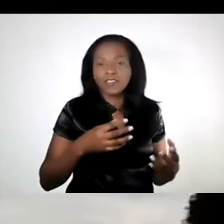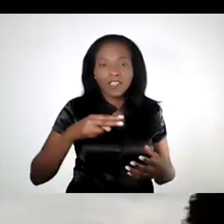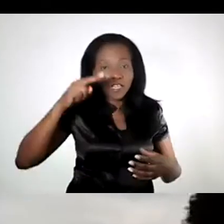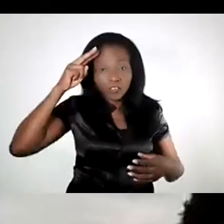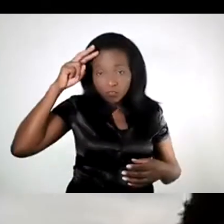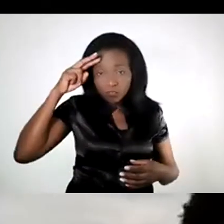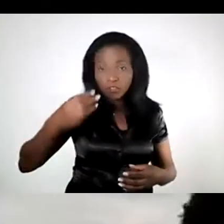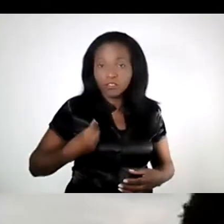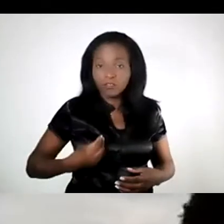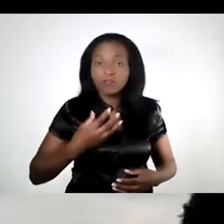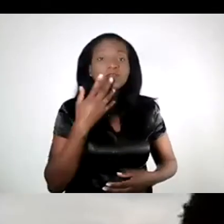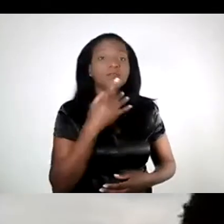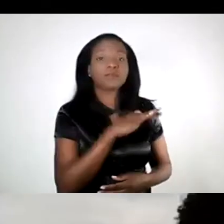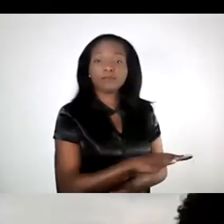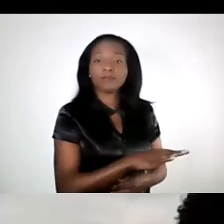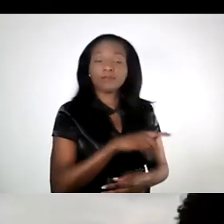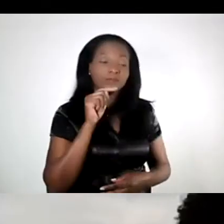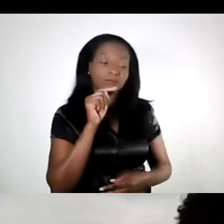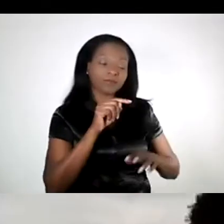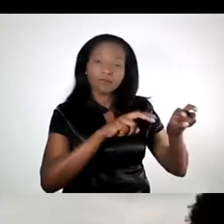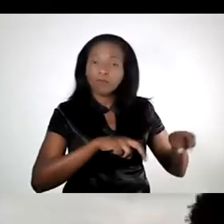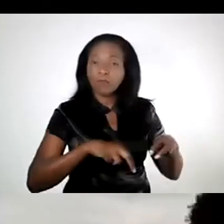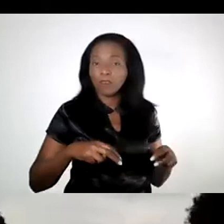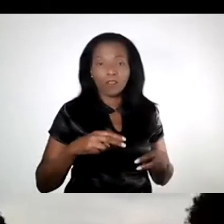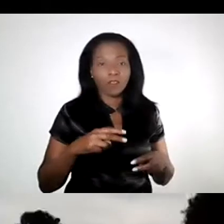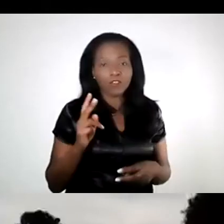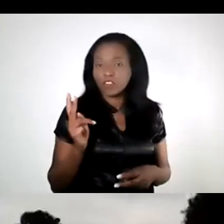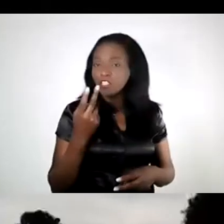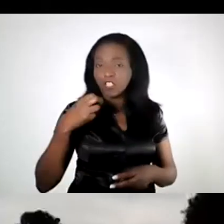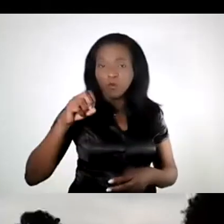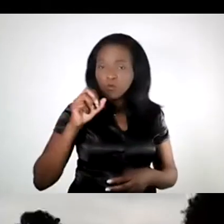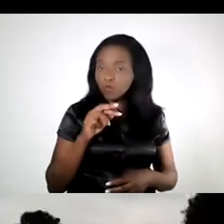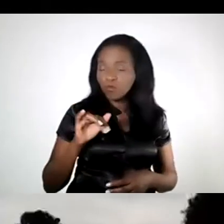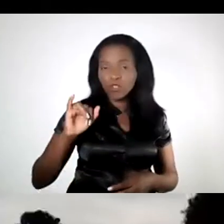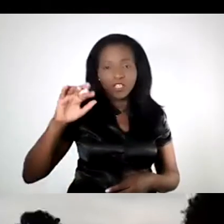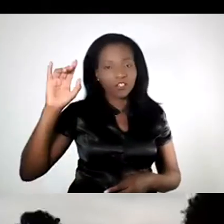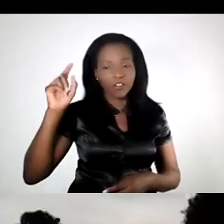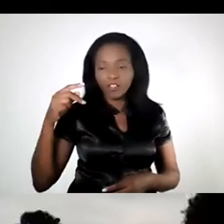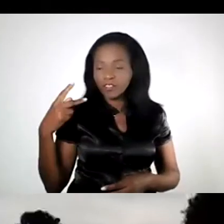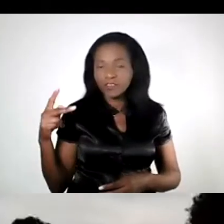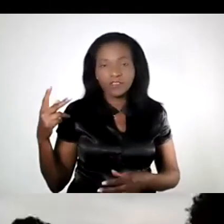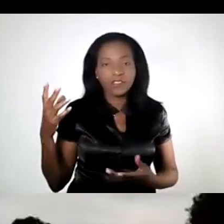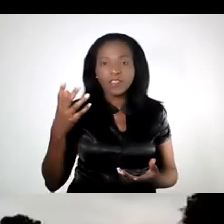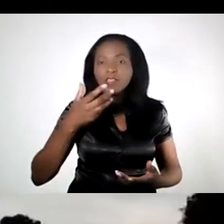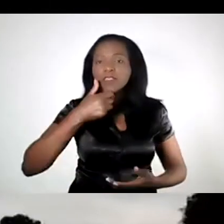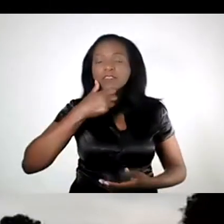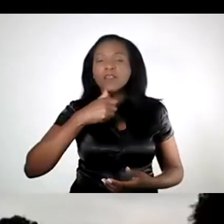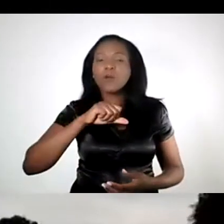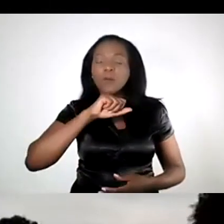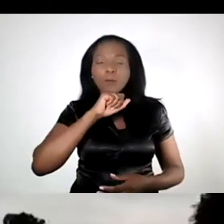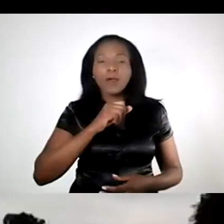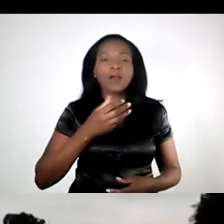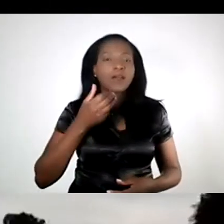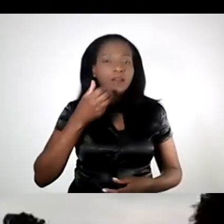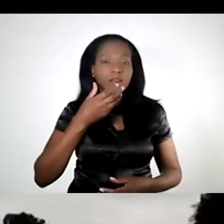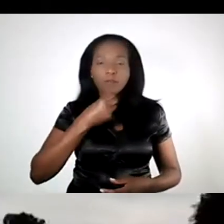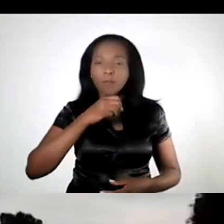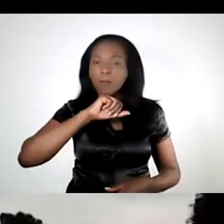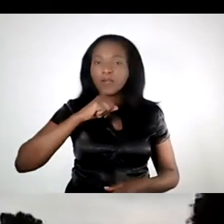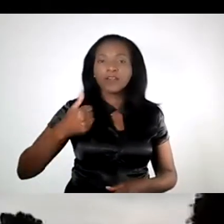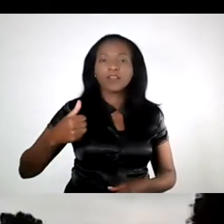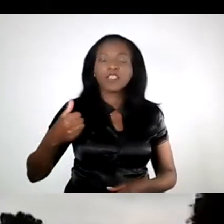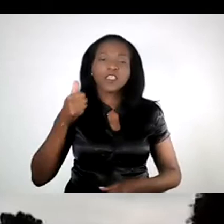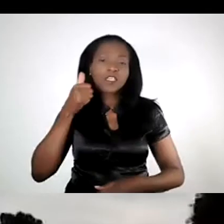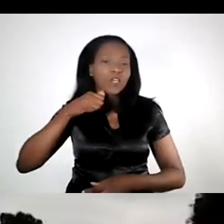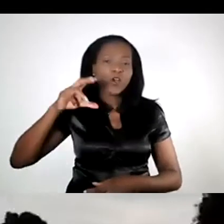dessa criança na roça, com seu herói, com a sua heroína, com seus avós, seus antepassados, são da roça,